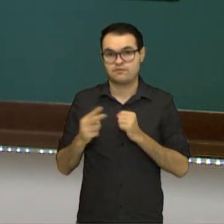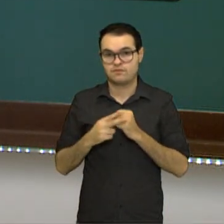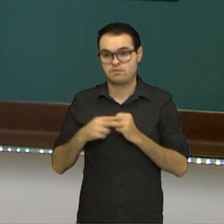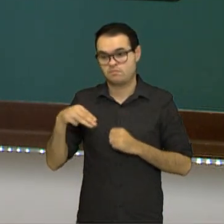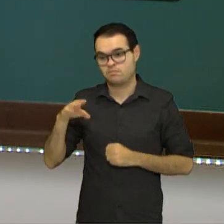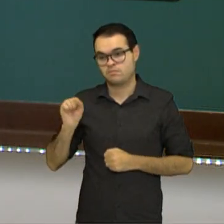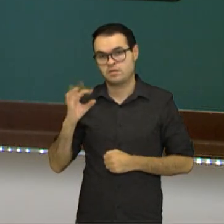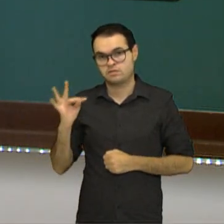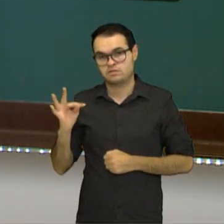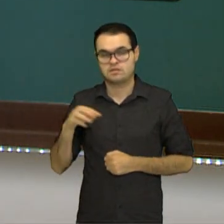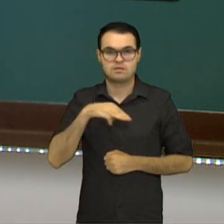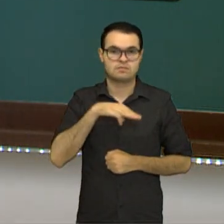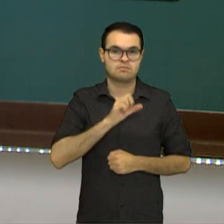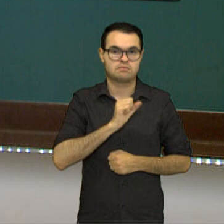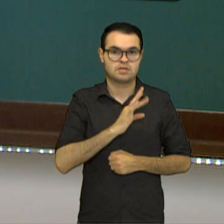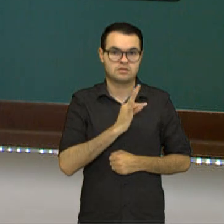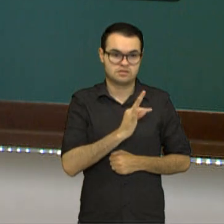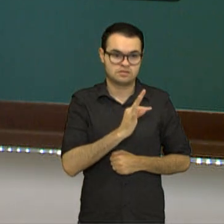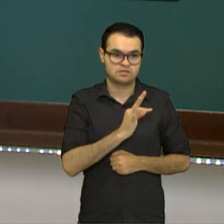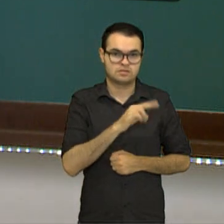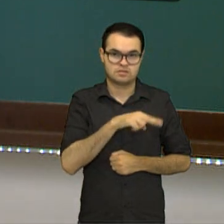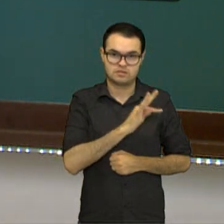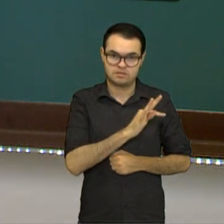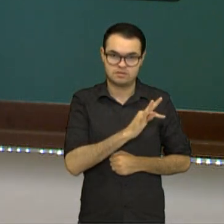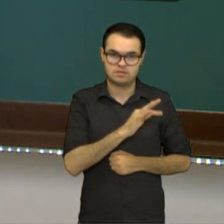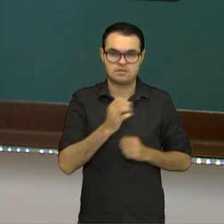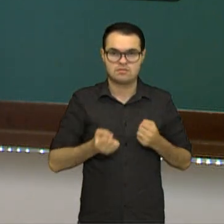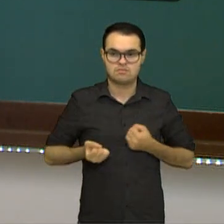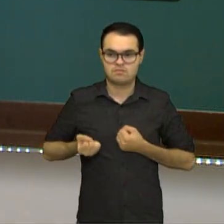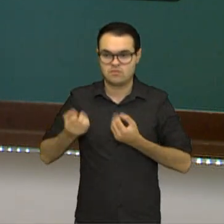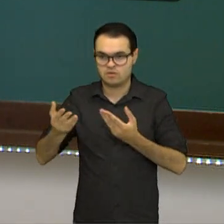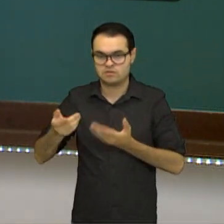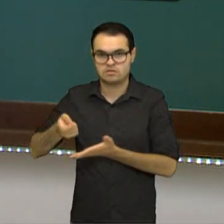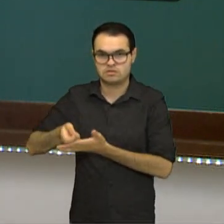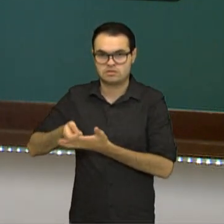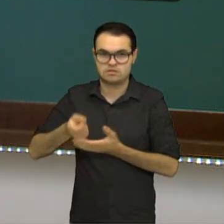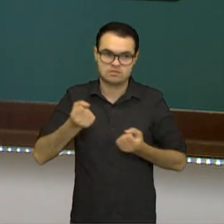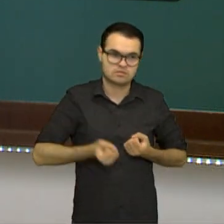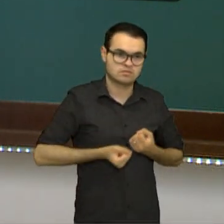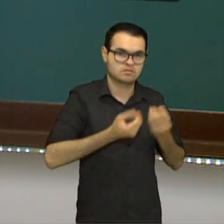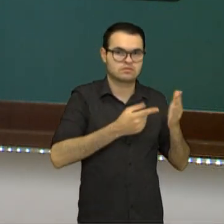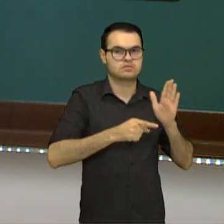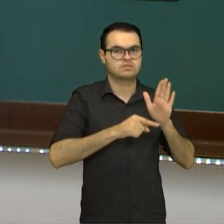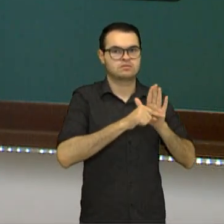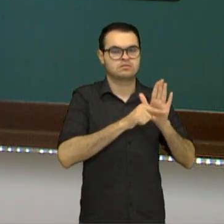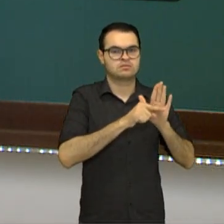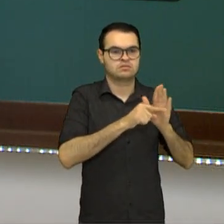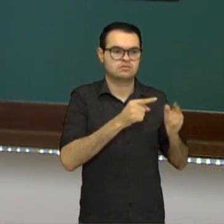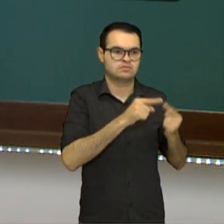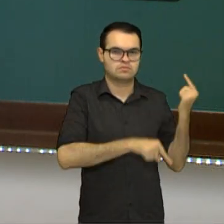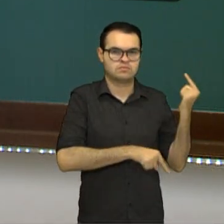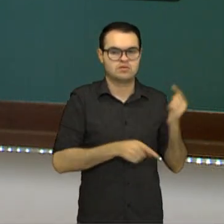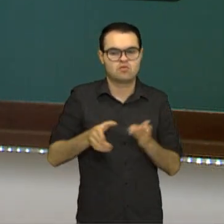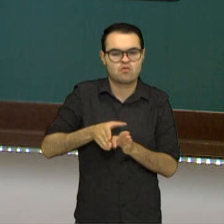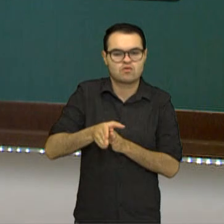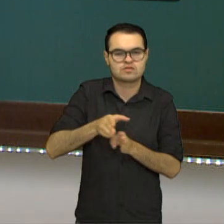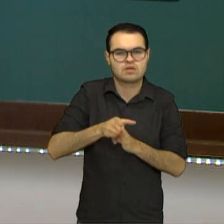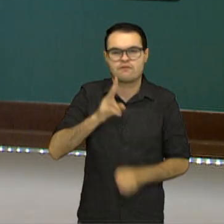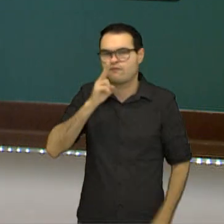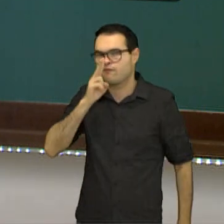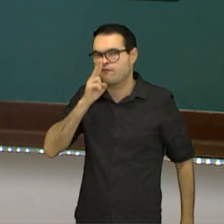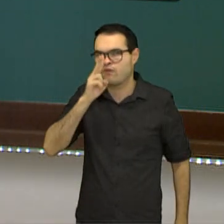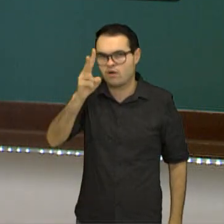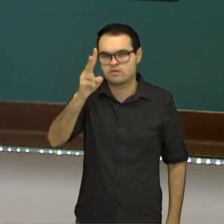e verbo mustn't, que são utilizados para expressar, respectivamente, um forte conselho, uma